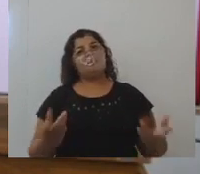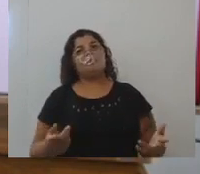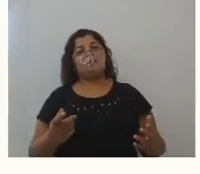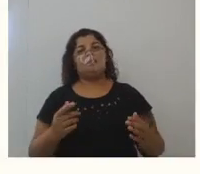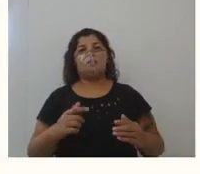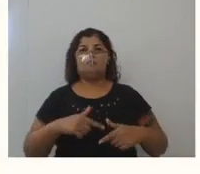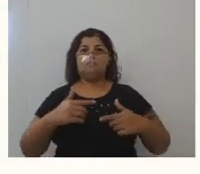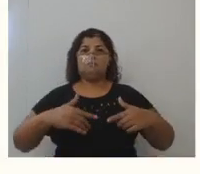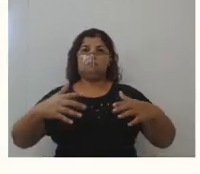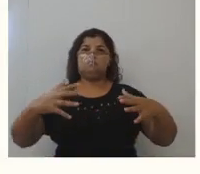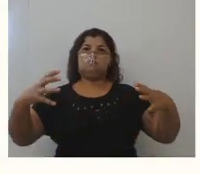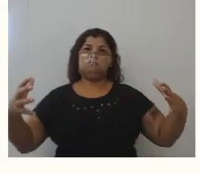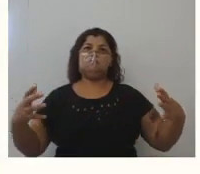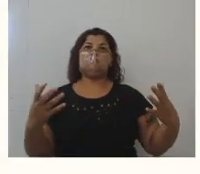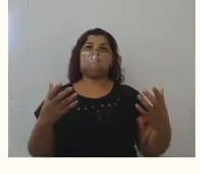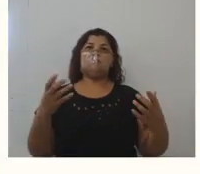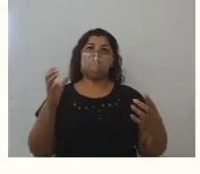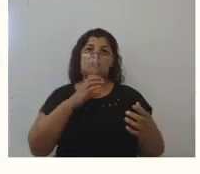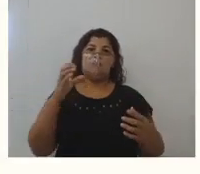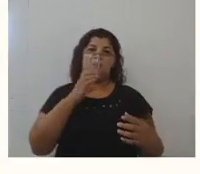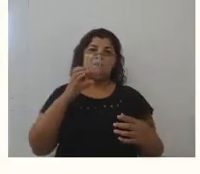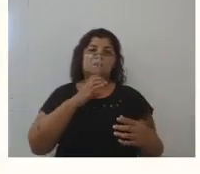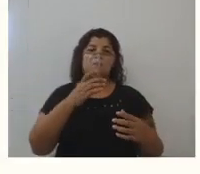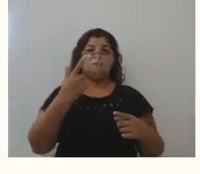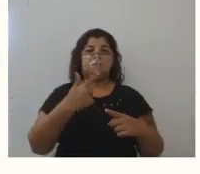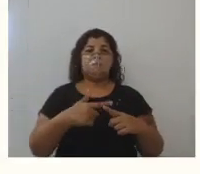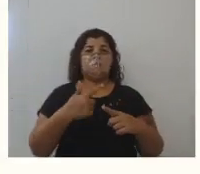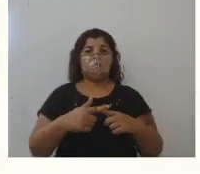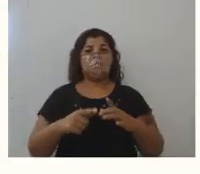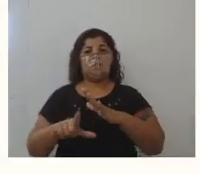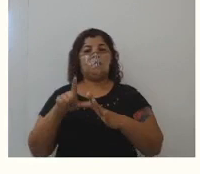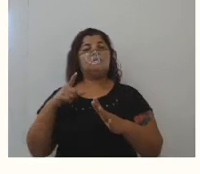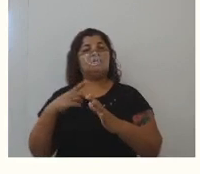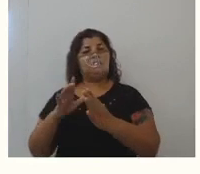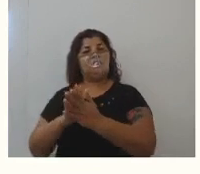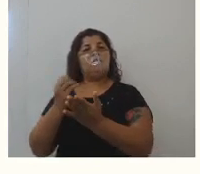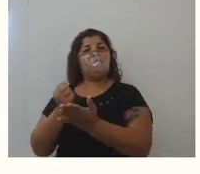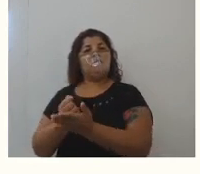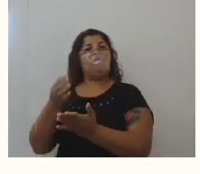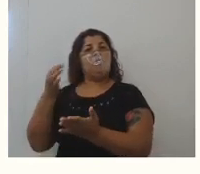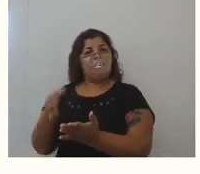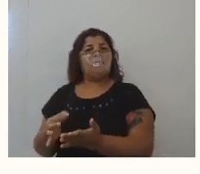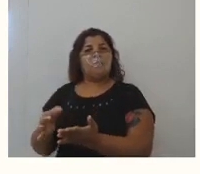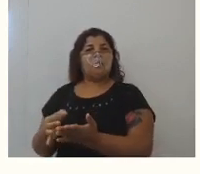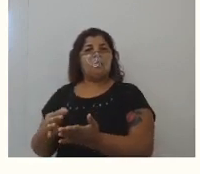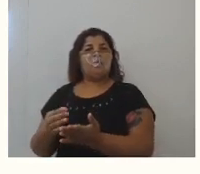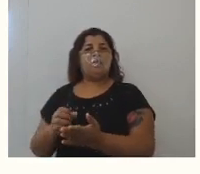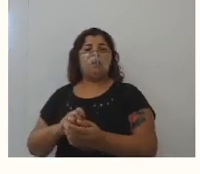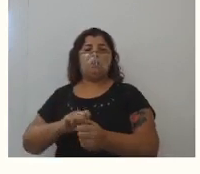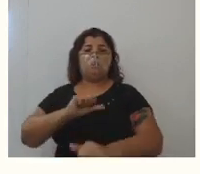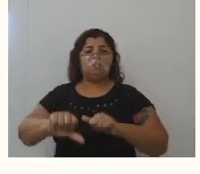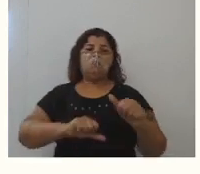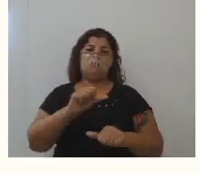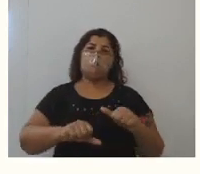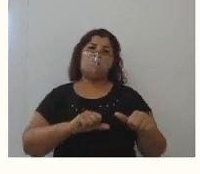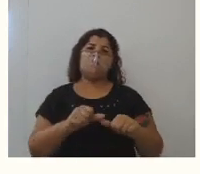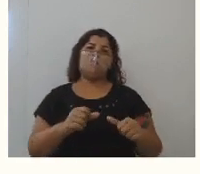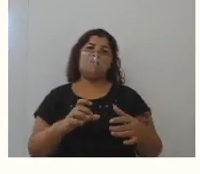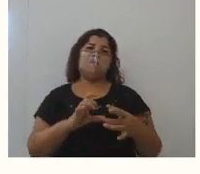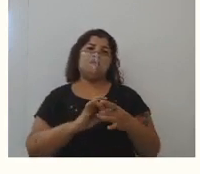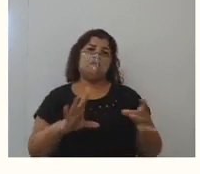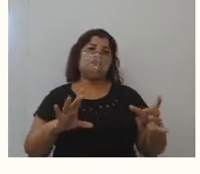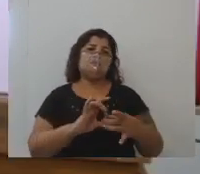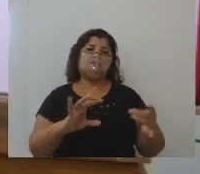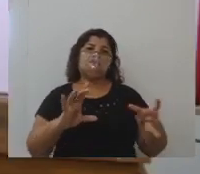em detrimento das relações formais de emprego que estavam acostumados, principalmente no que se refere à